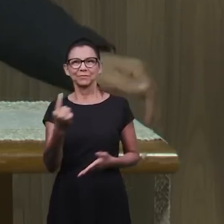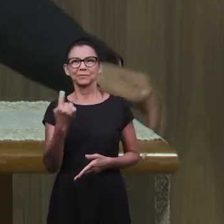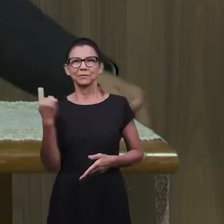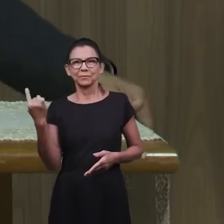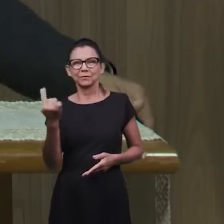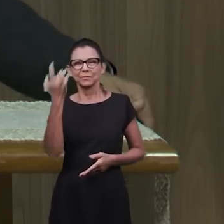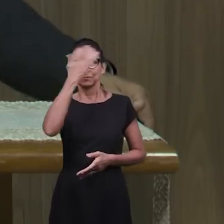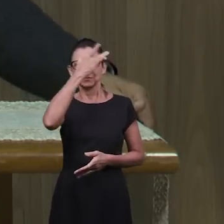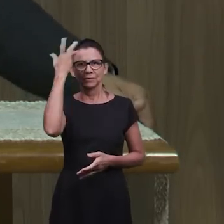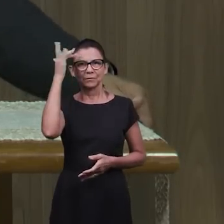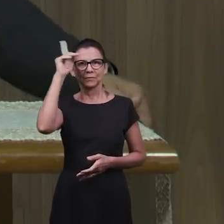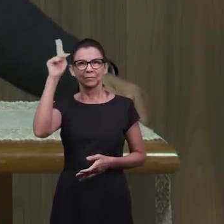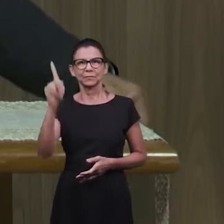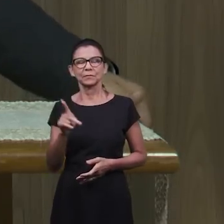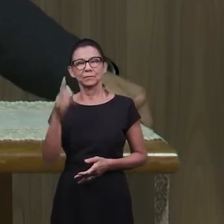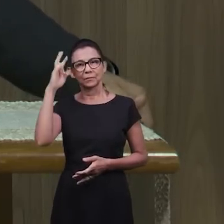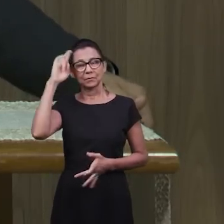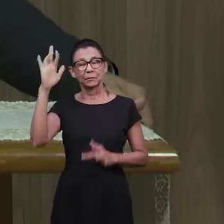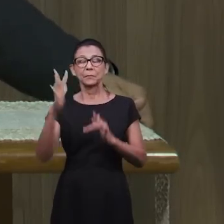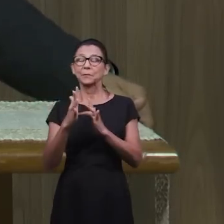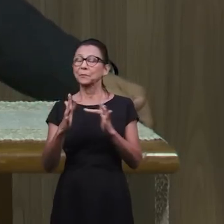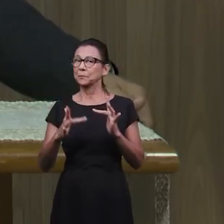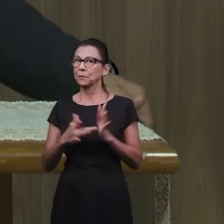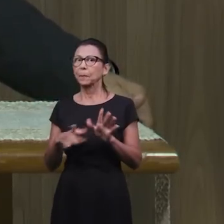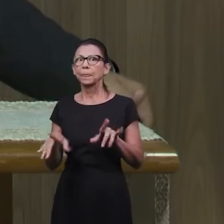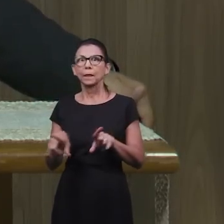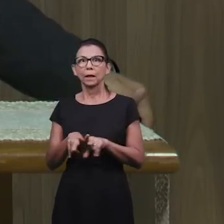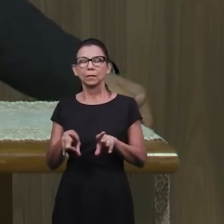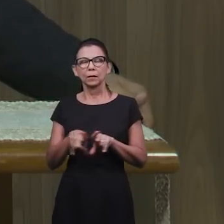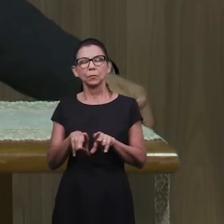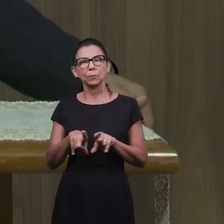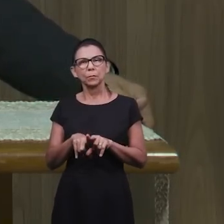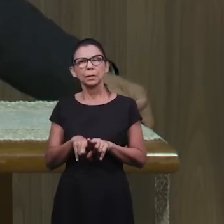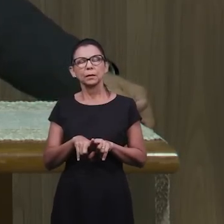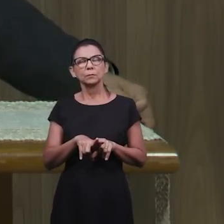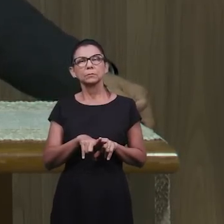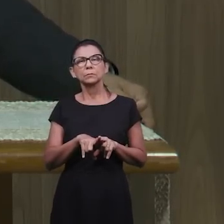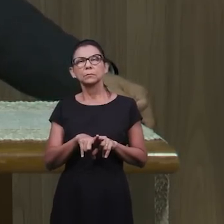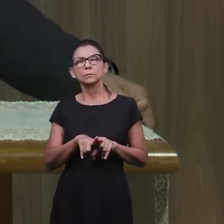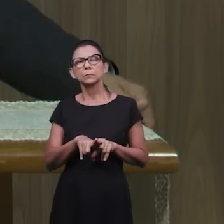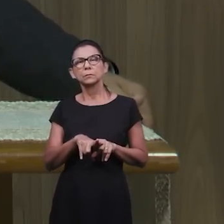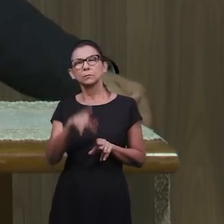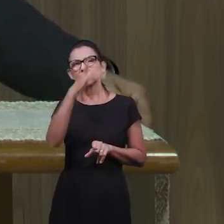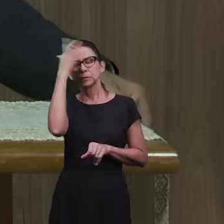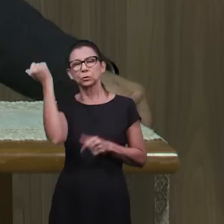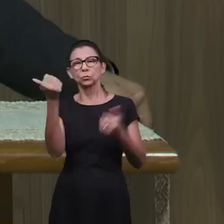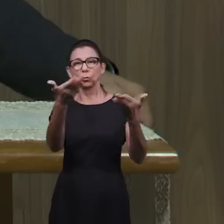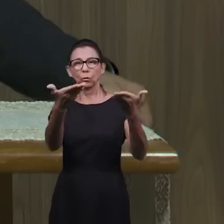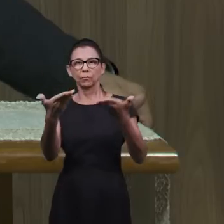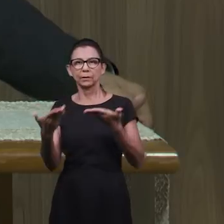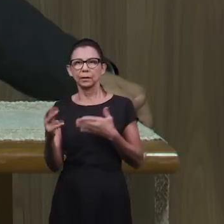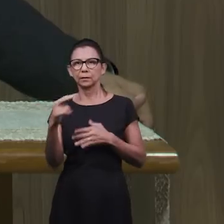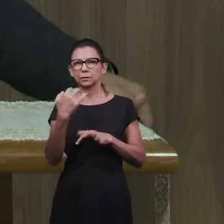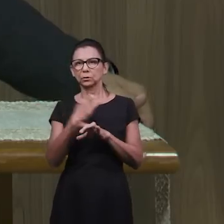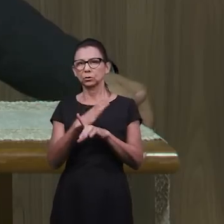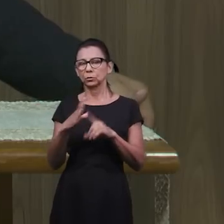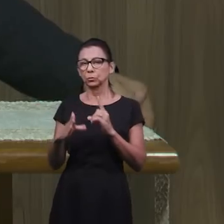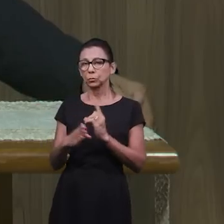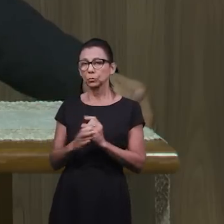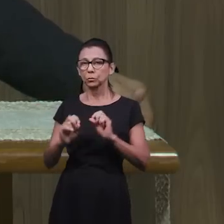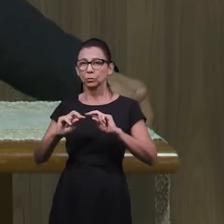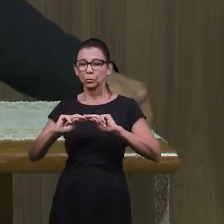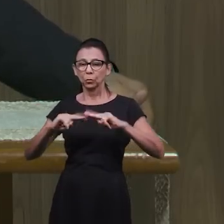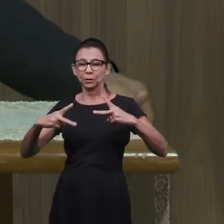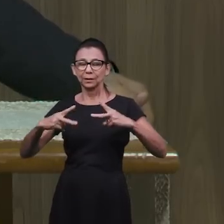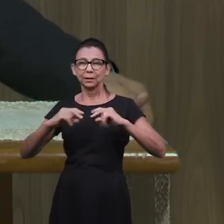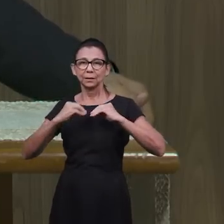cumprimentar a todos com a paz do Senhor Jesus, aqueles também que foram convidados a participar deste culto, que receberam o link,